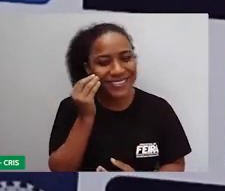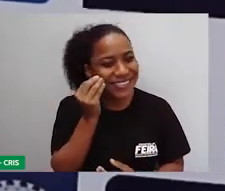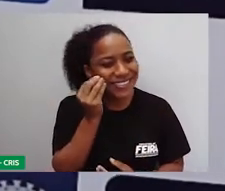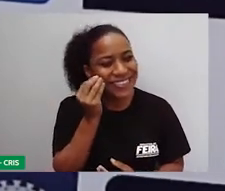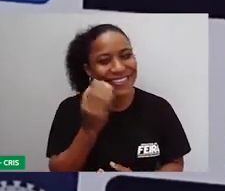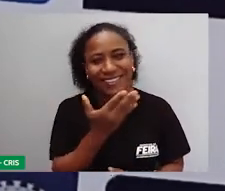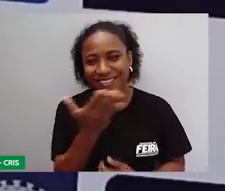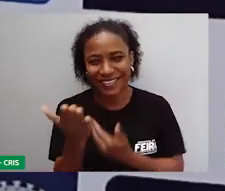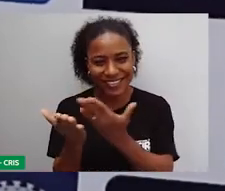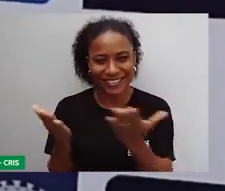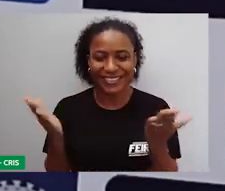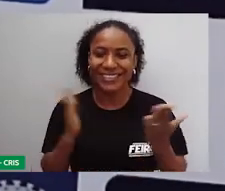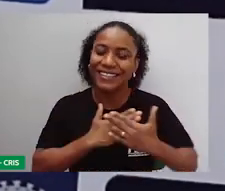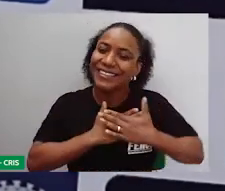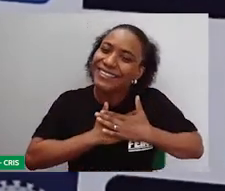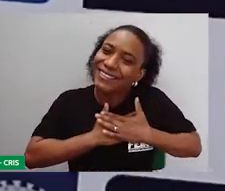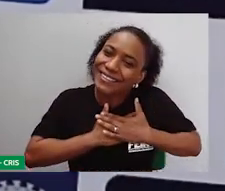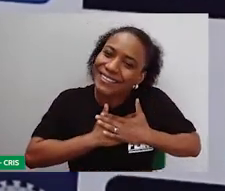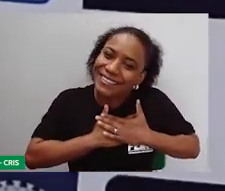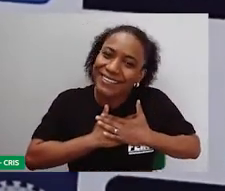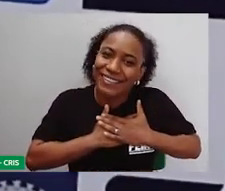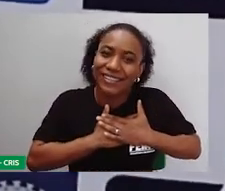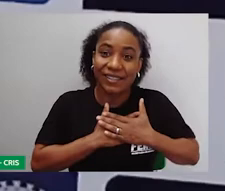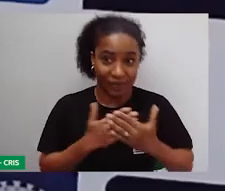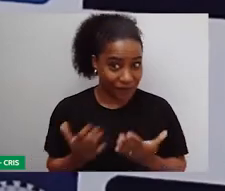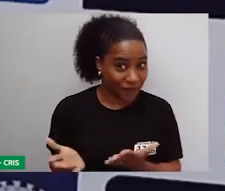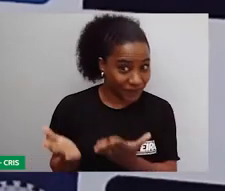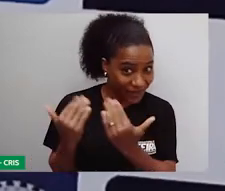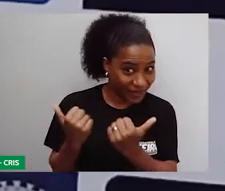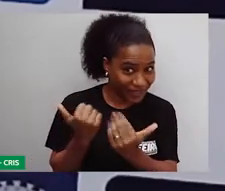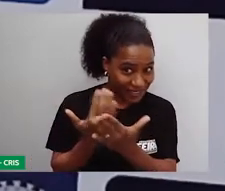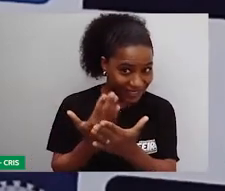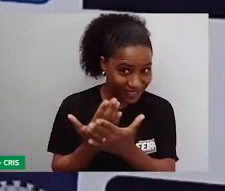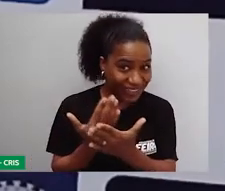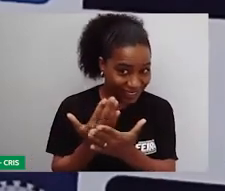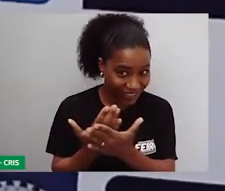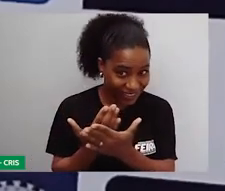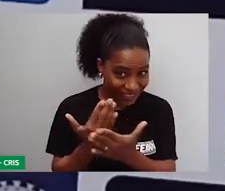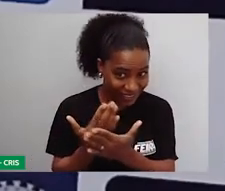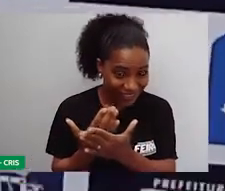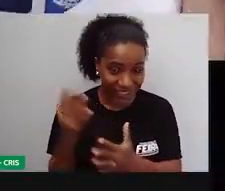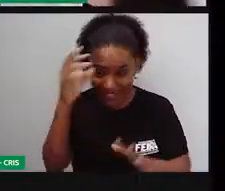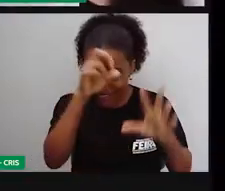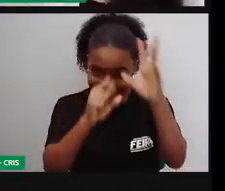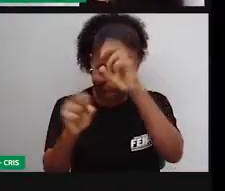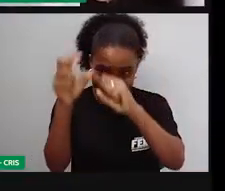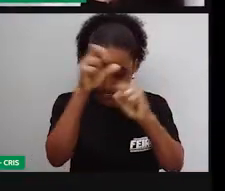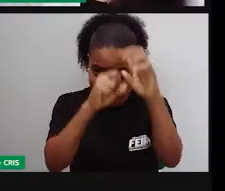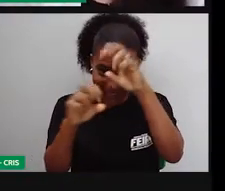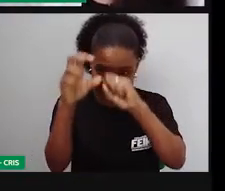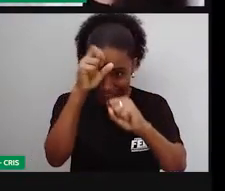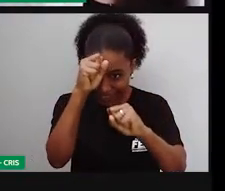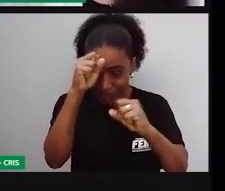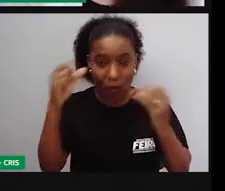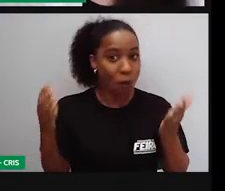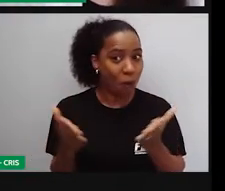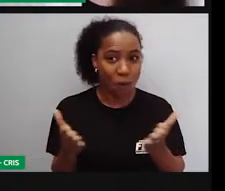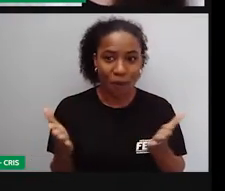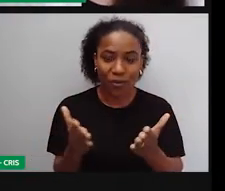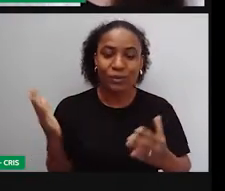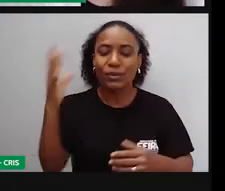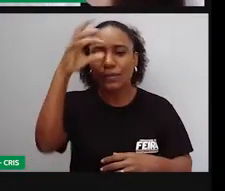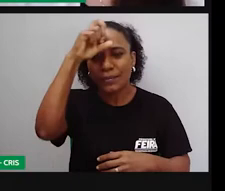beijo grande no coração. Vamos lá, vamos estudar, vamos aprender mais um pouco. A nossa aula